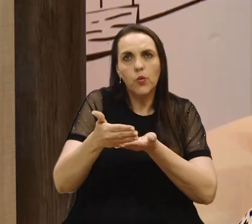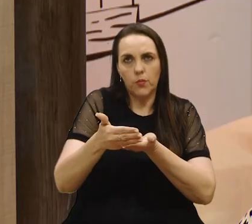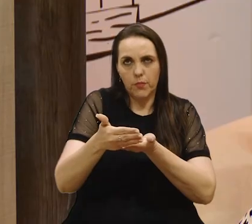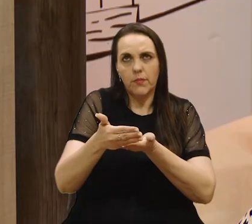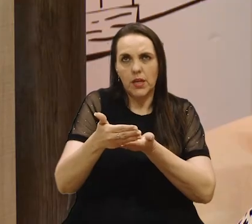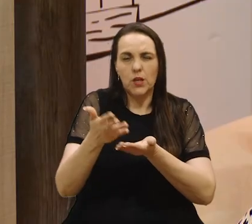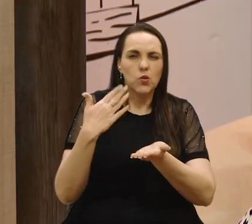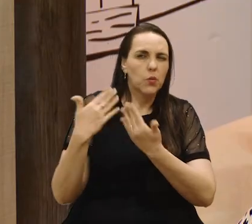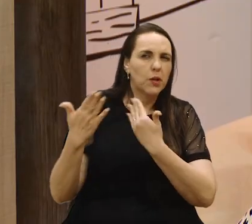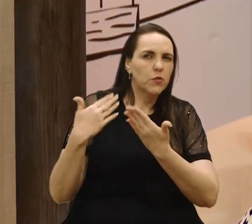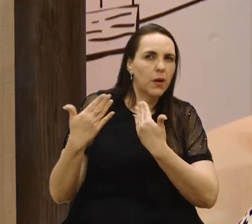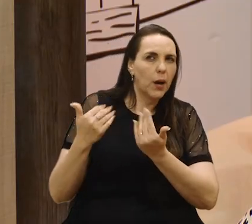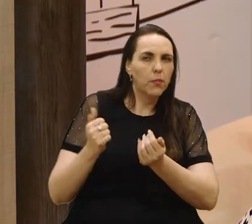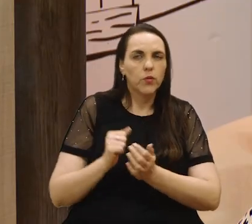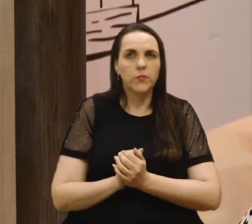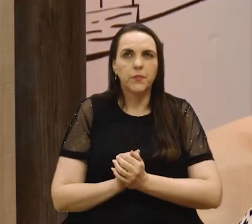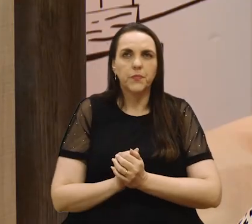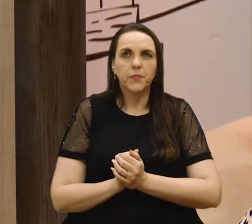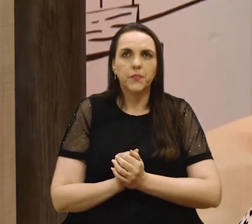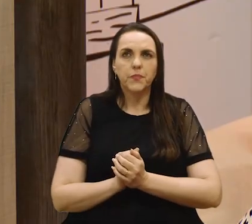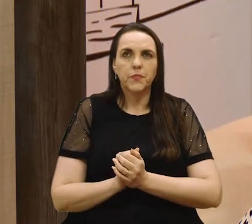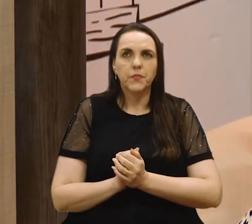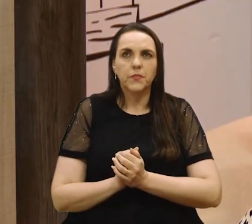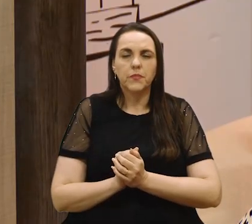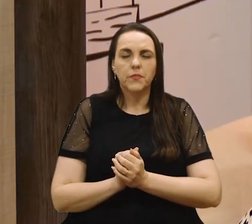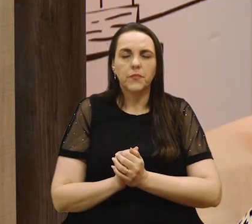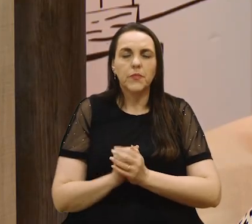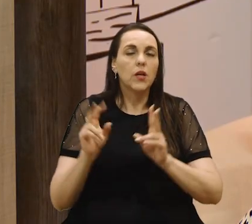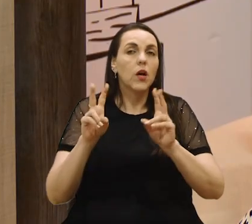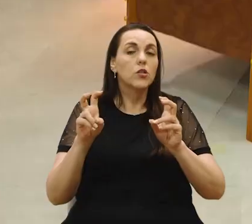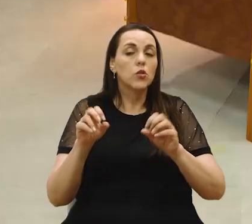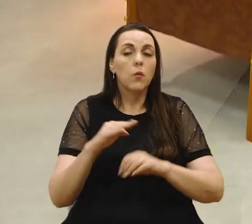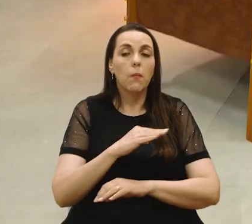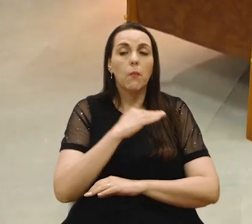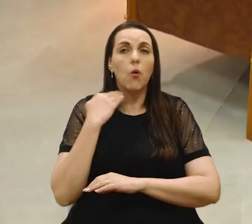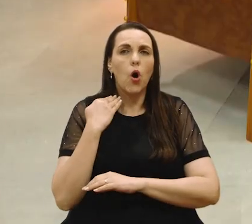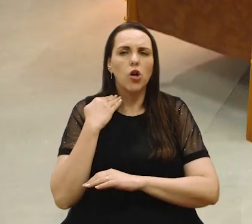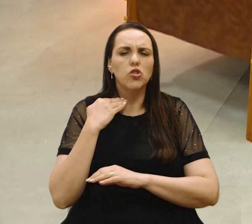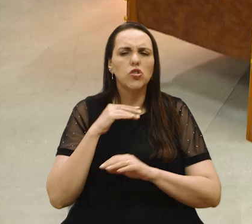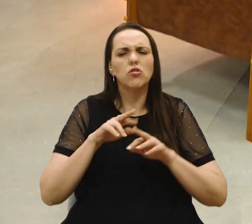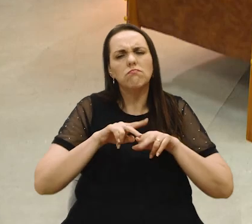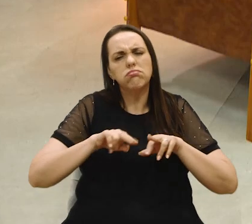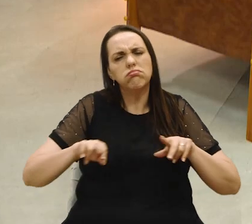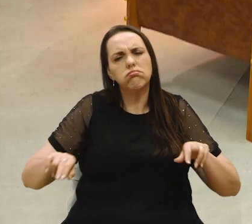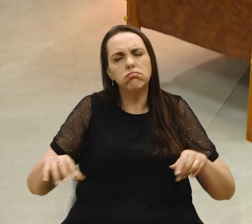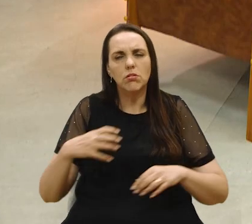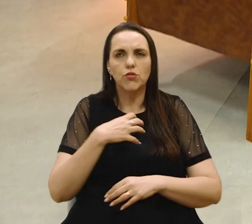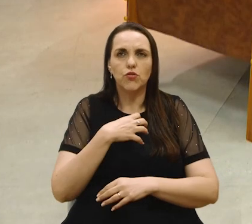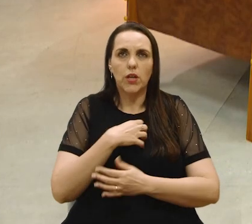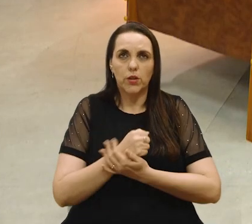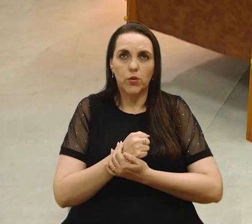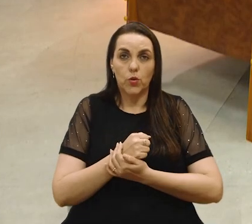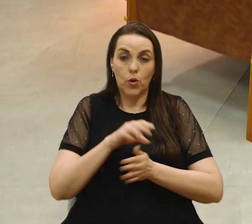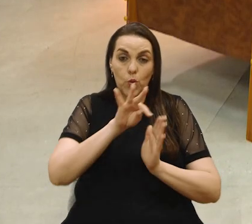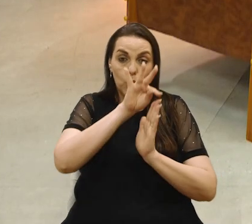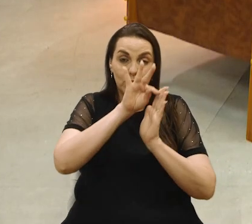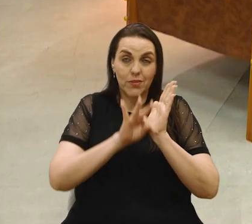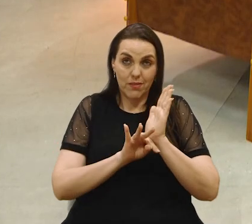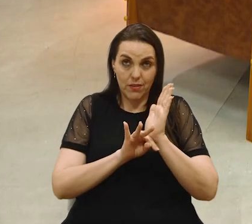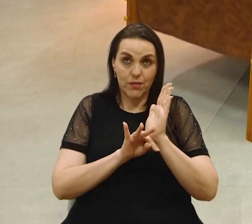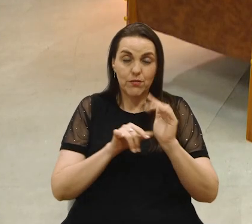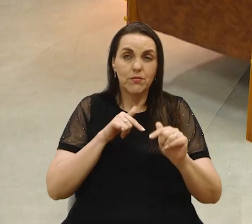no início do nosso bate-papo na abordagem da morte de maneira múltipla. E o